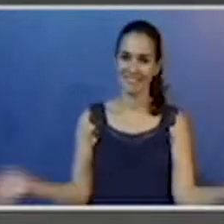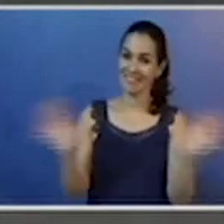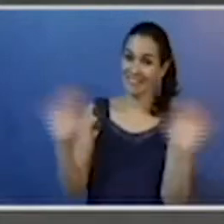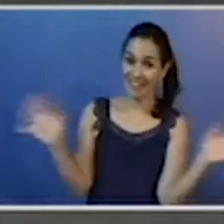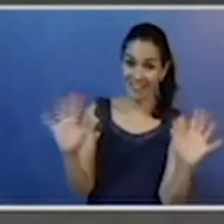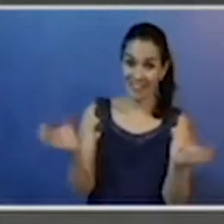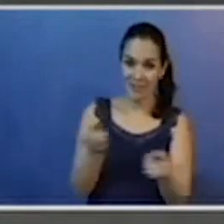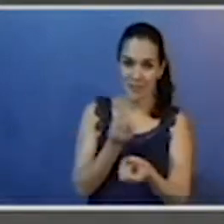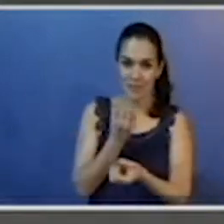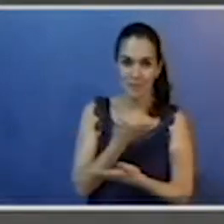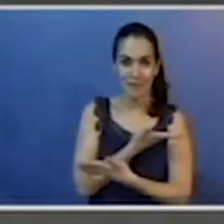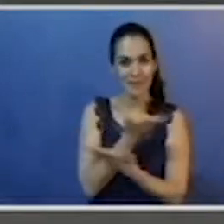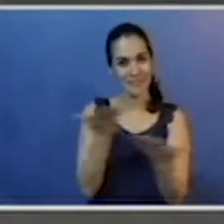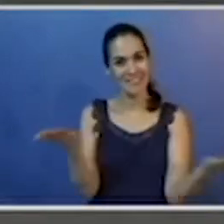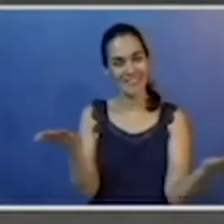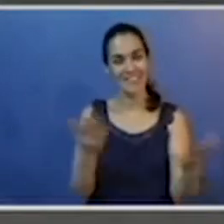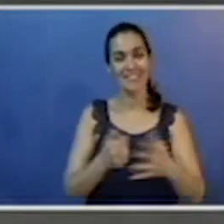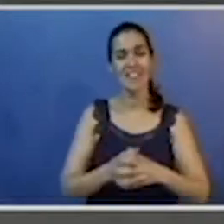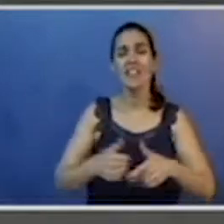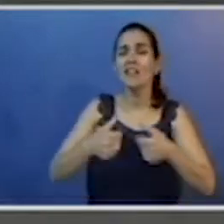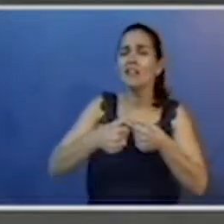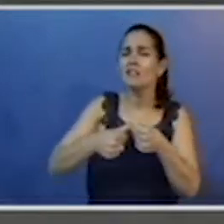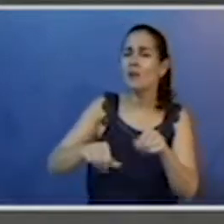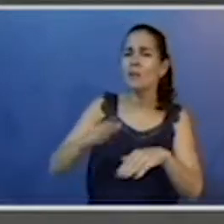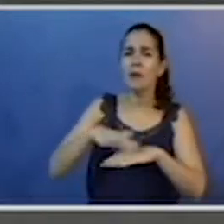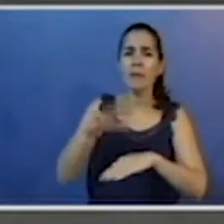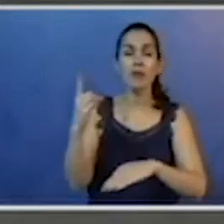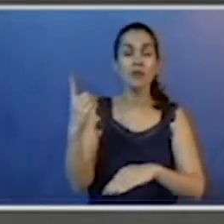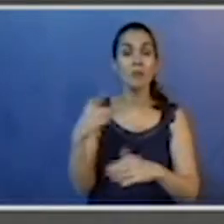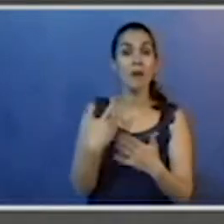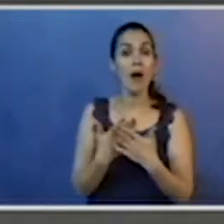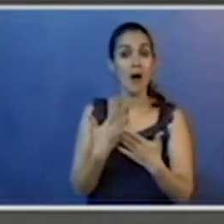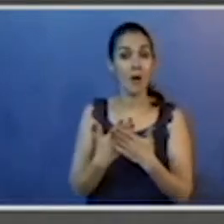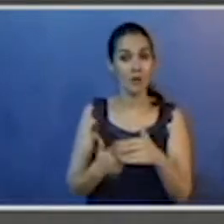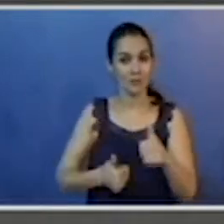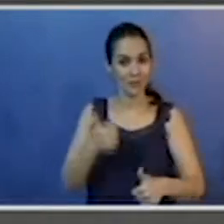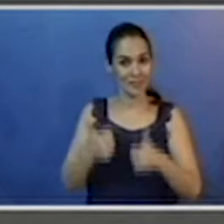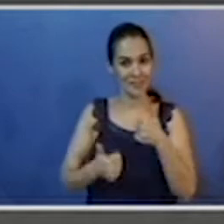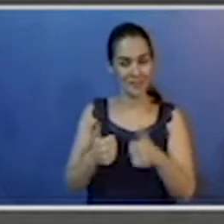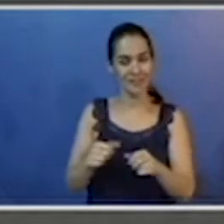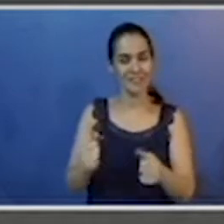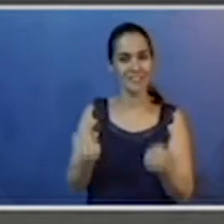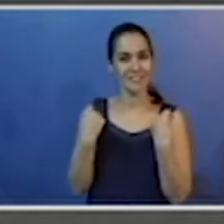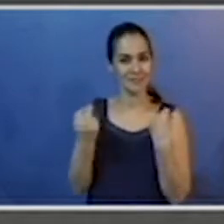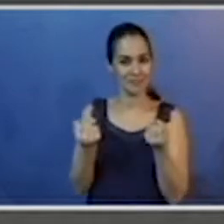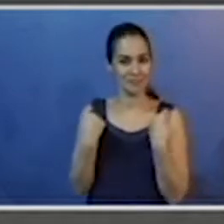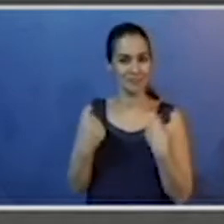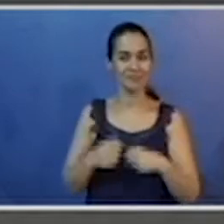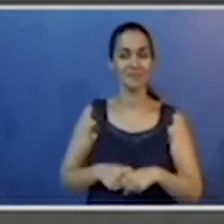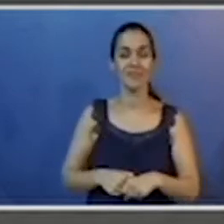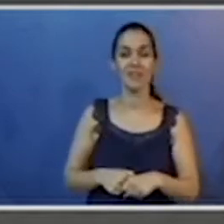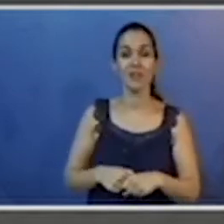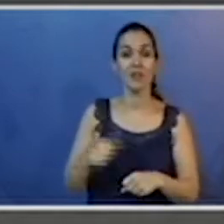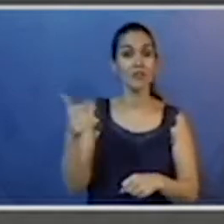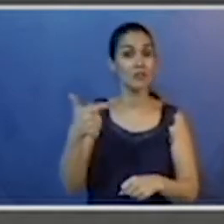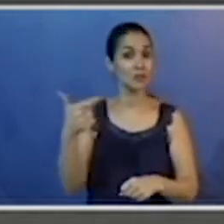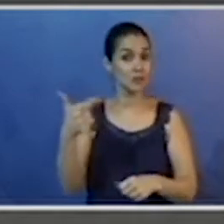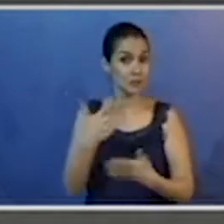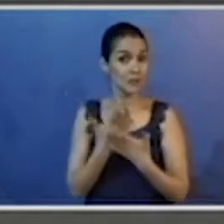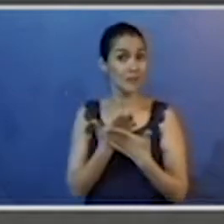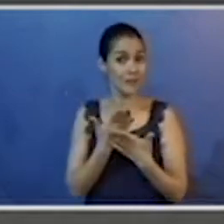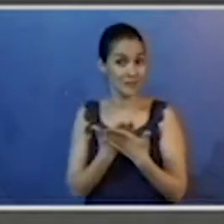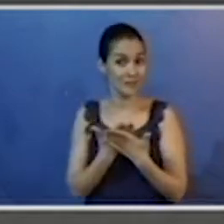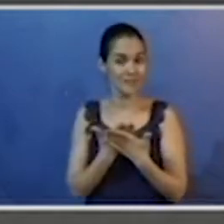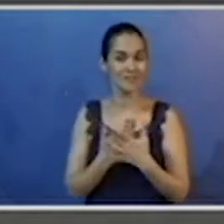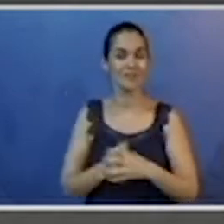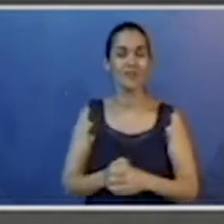o Olá tudo bem com vocês estamos aqui para mais uma aula de Educação Física aula vídeo-aula 22 para as turmas